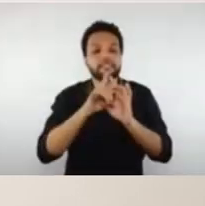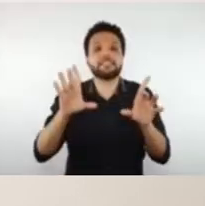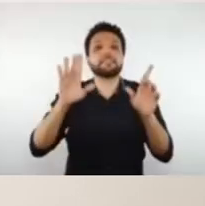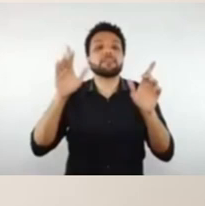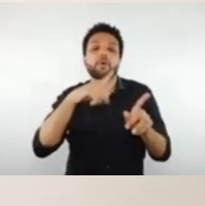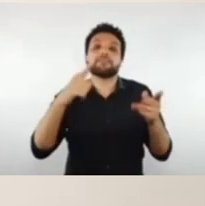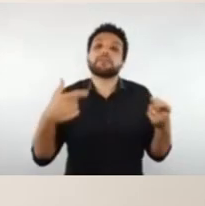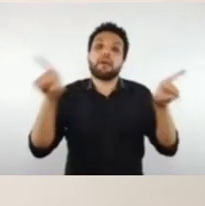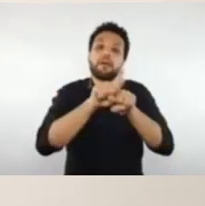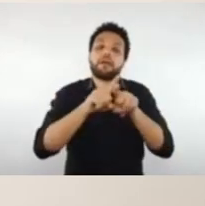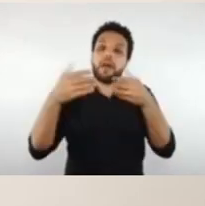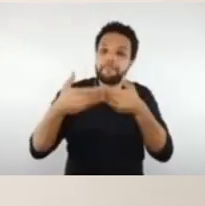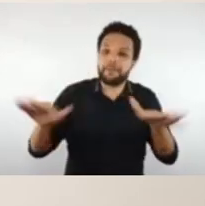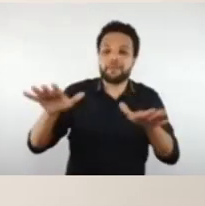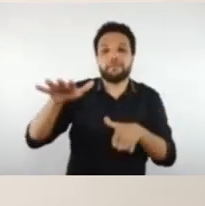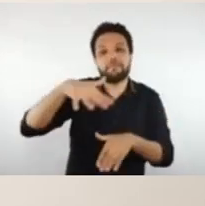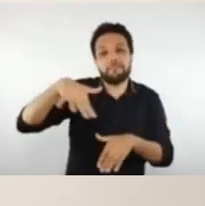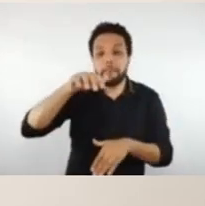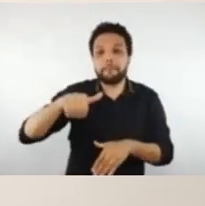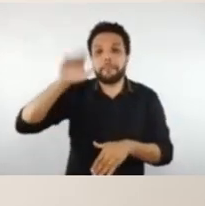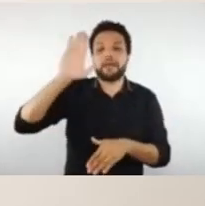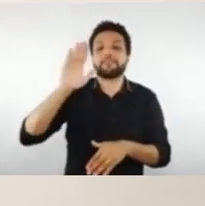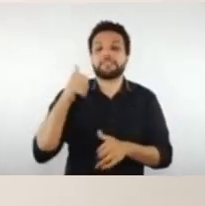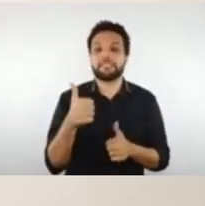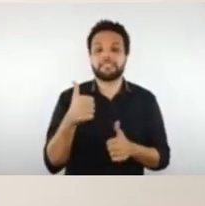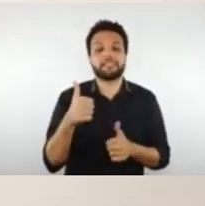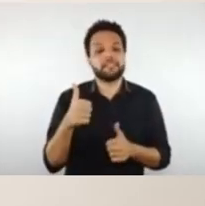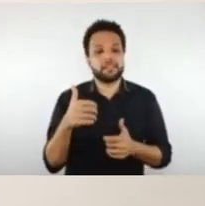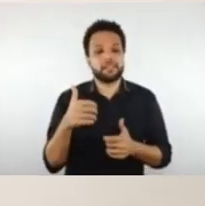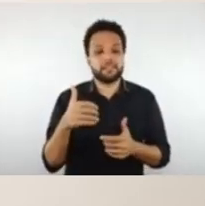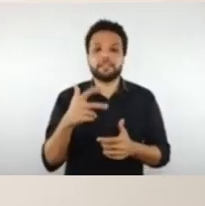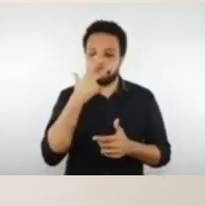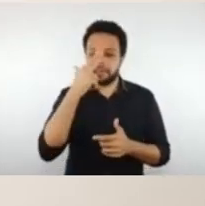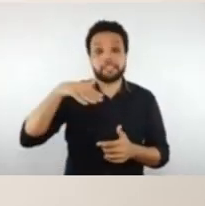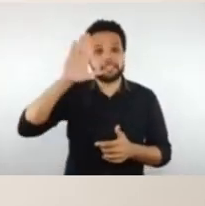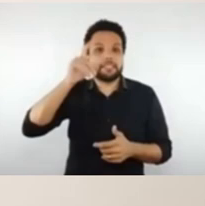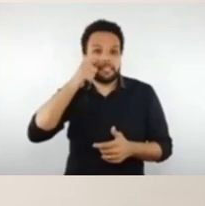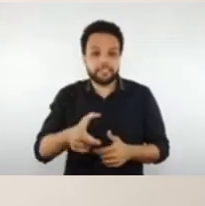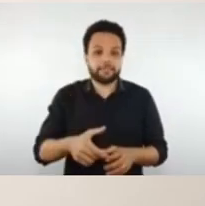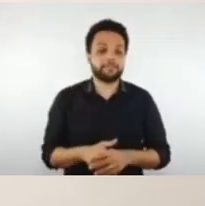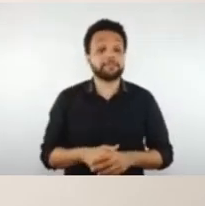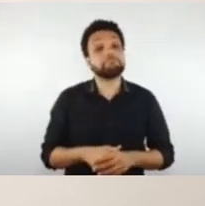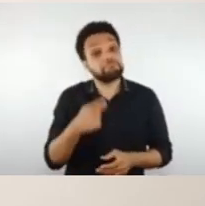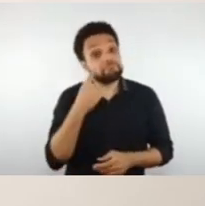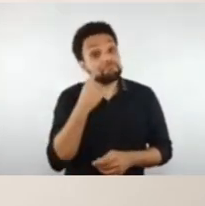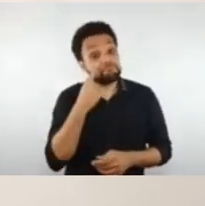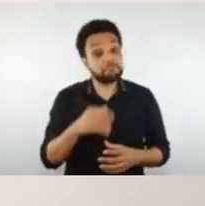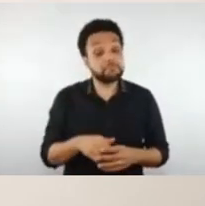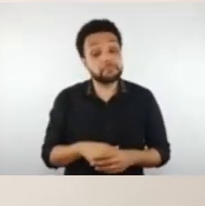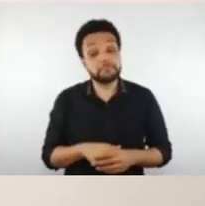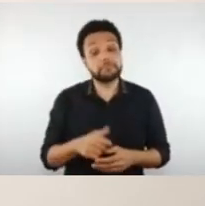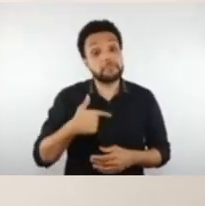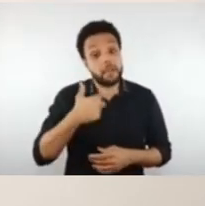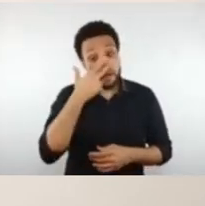realmente esse segmento de uma maneira, estava funcionando de uma maneira muito interessante. Mas vamos ver, eu acho que